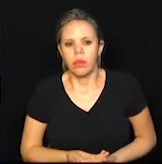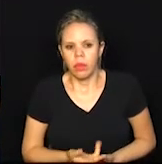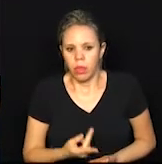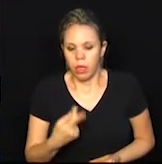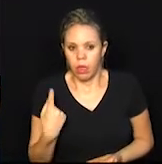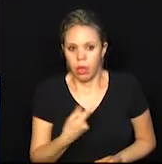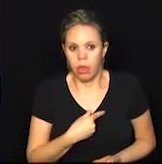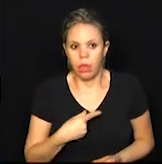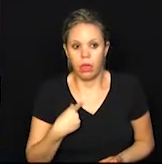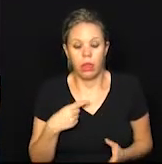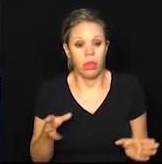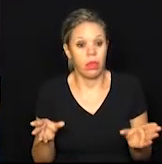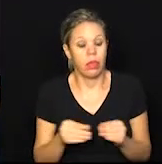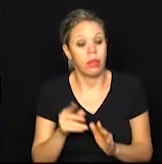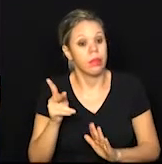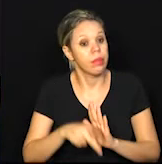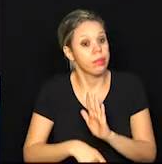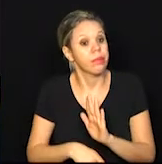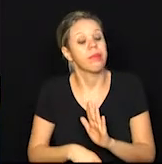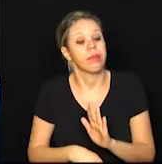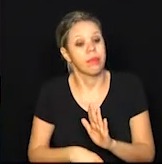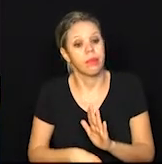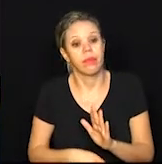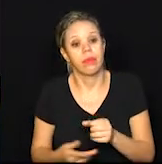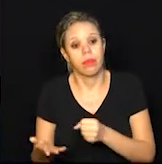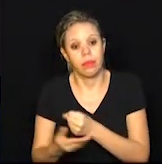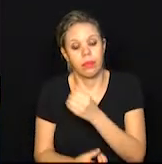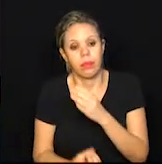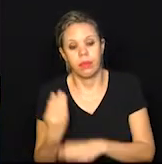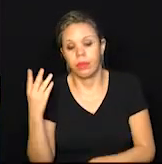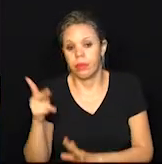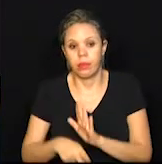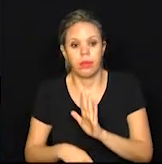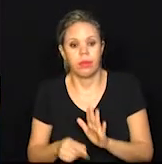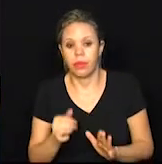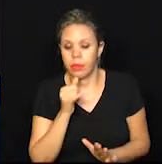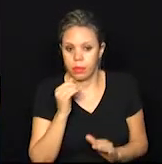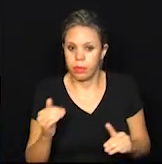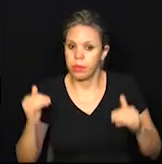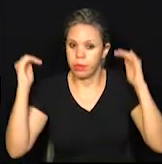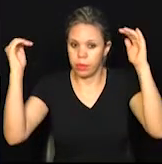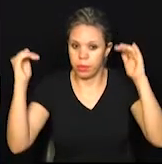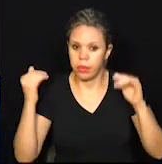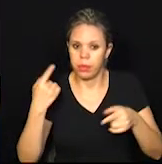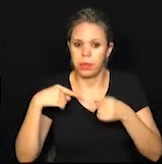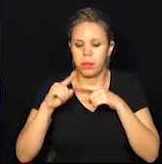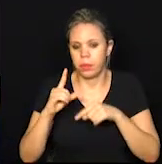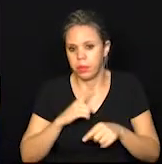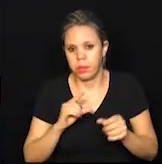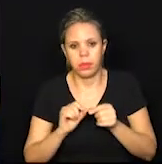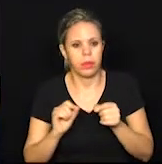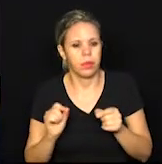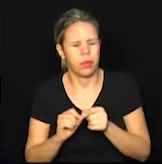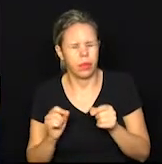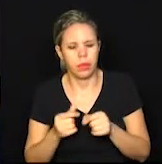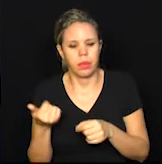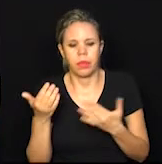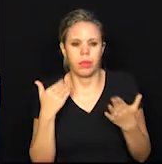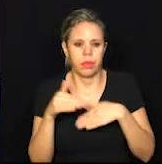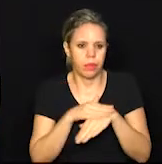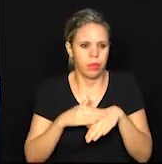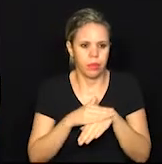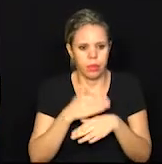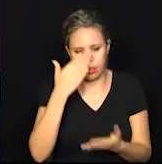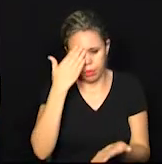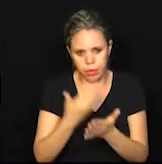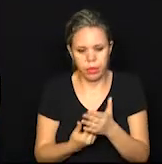gente terminar, o projeto embrionário que eu digo, são projetos com maior magnitude, que a gente está fazendo as primeiras conversas, acredito que isso é